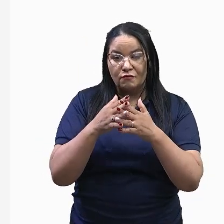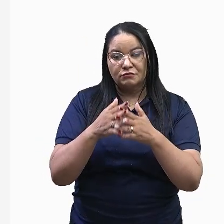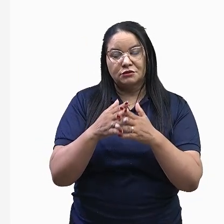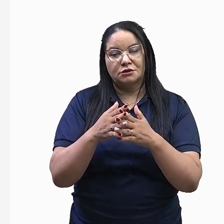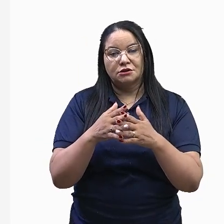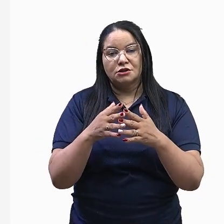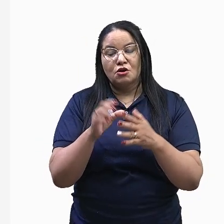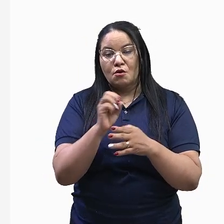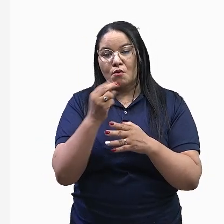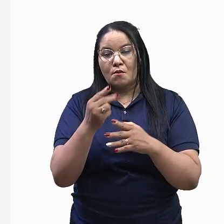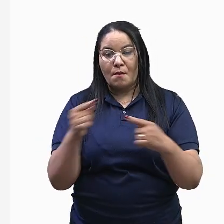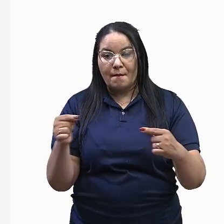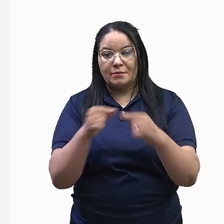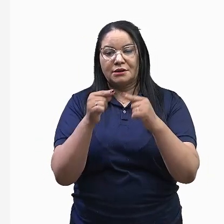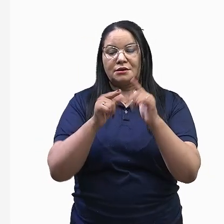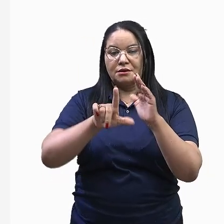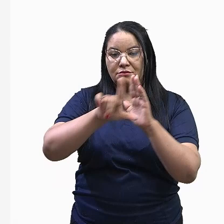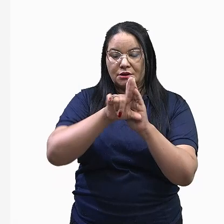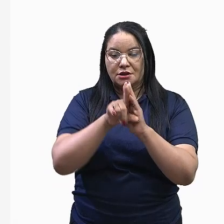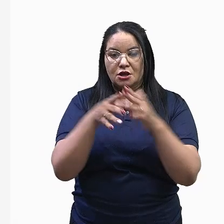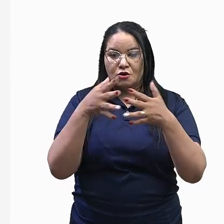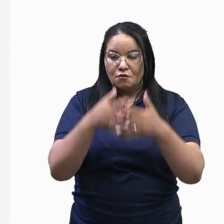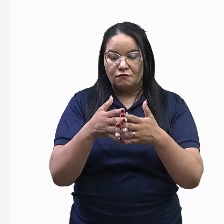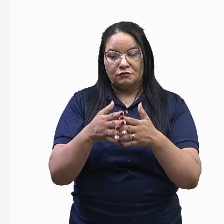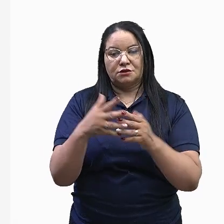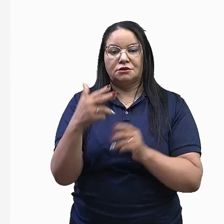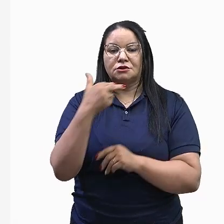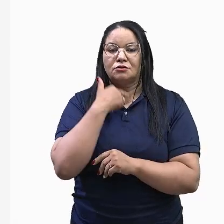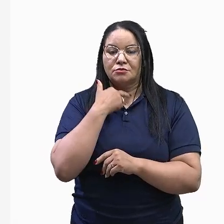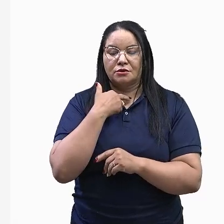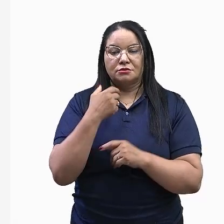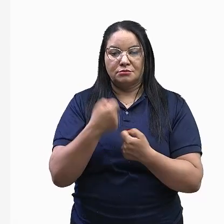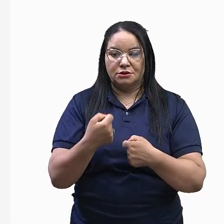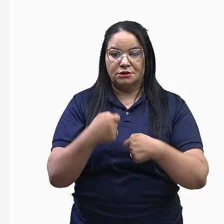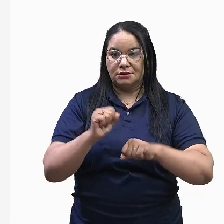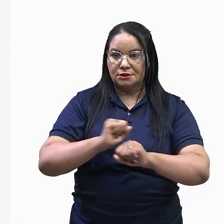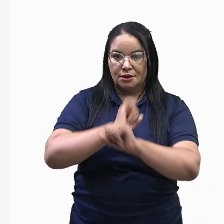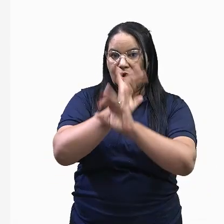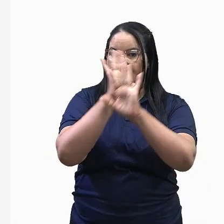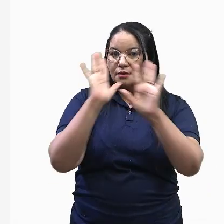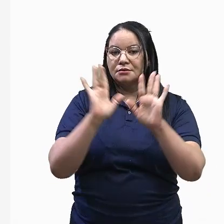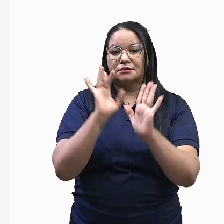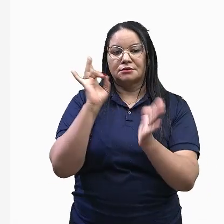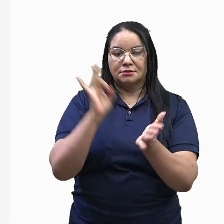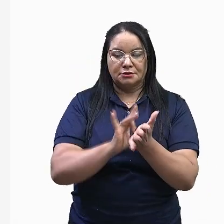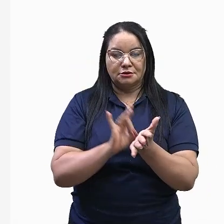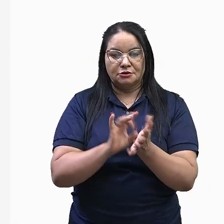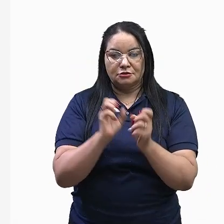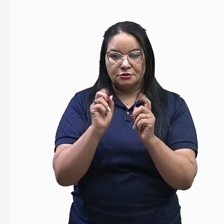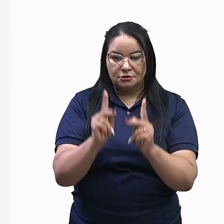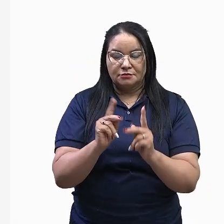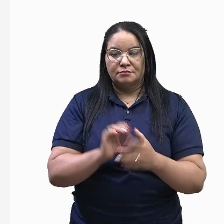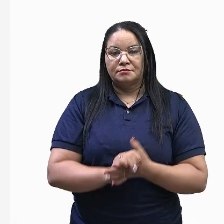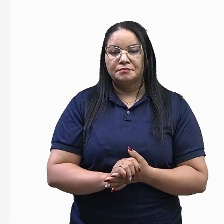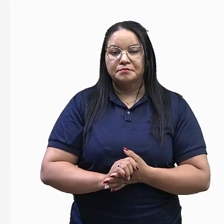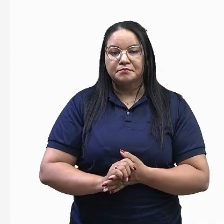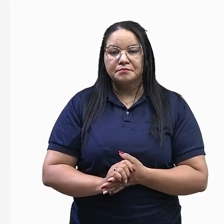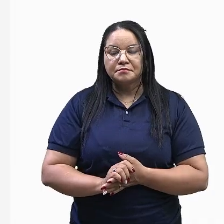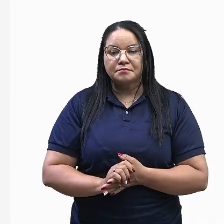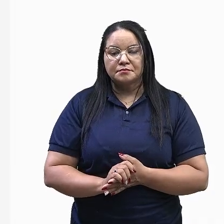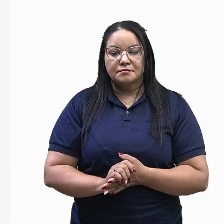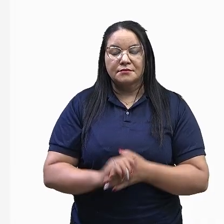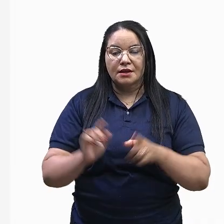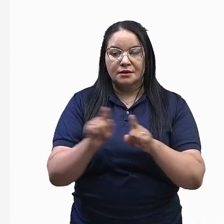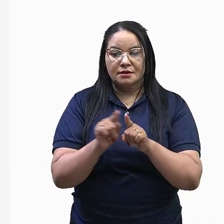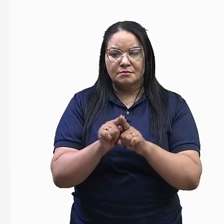lei, né? Deve-se ter essa coerência e a clareza no momento de escrever esses textos. E aí, nós